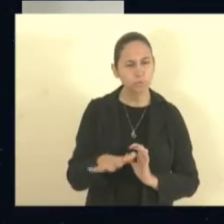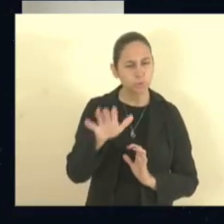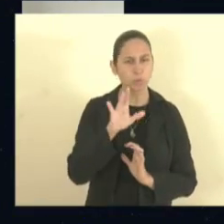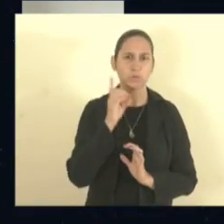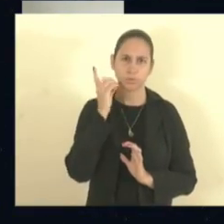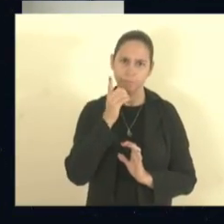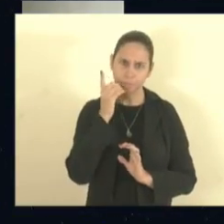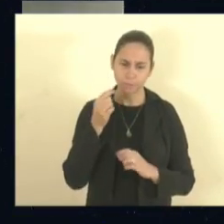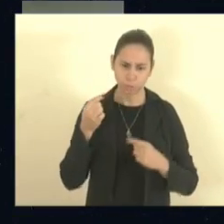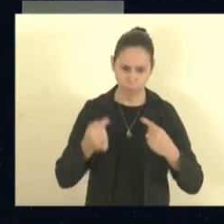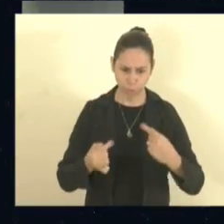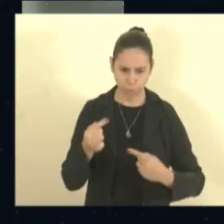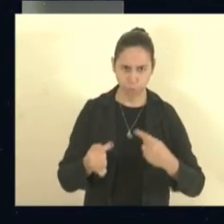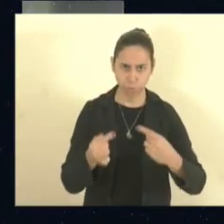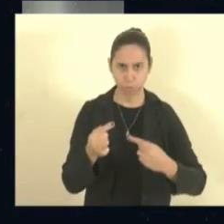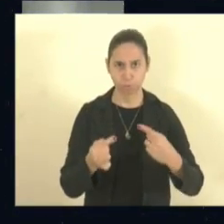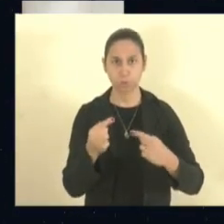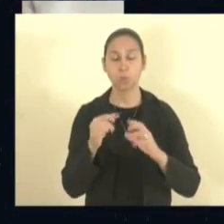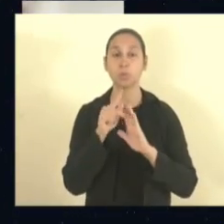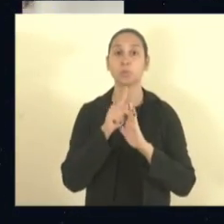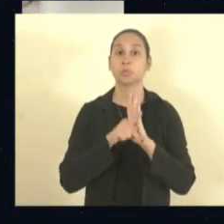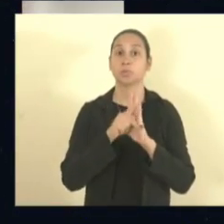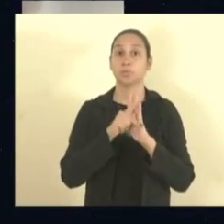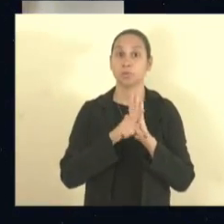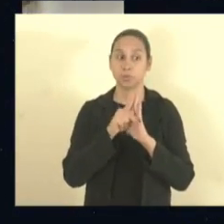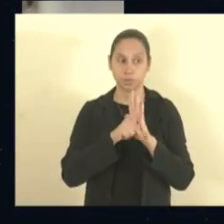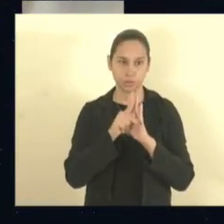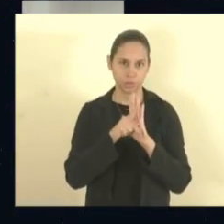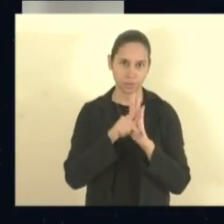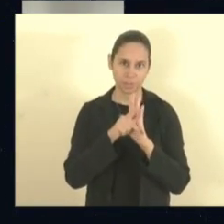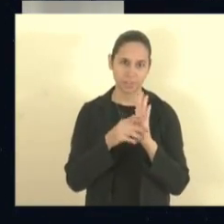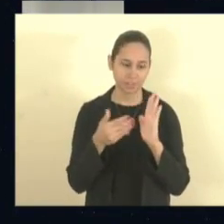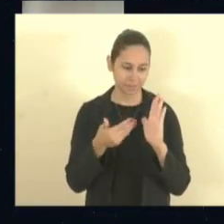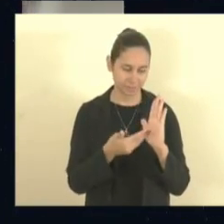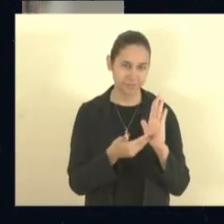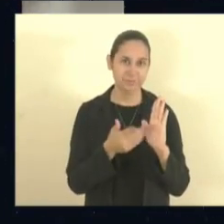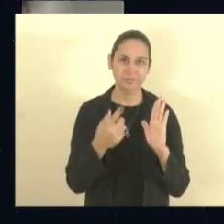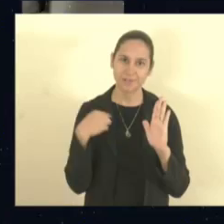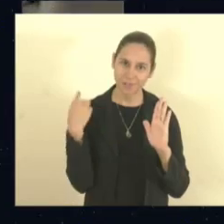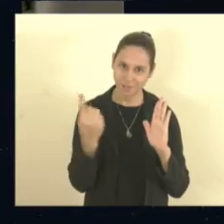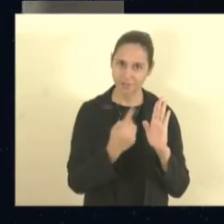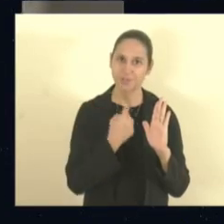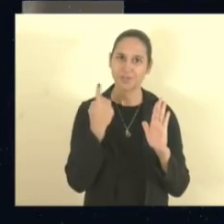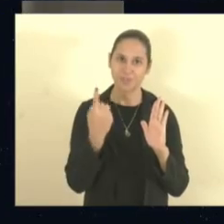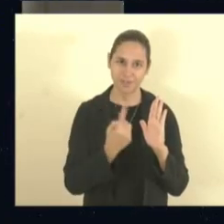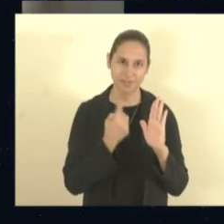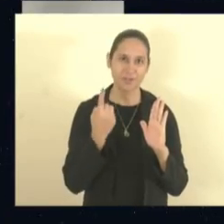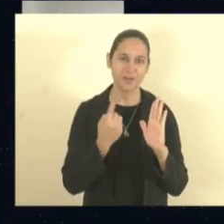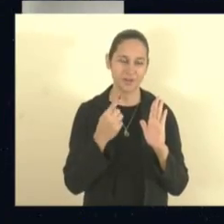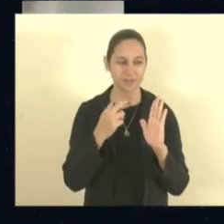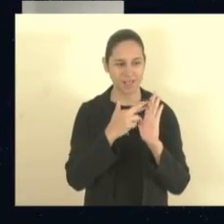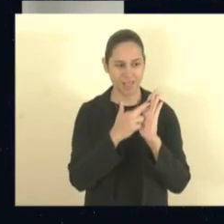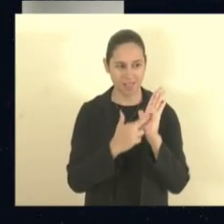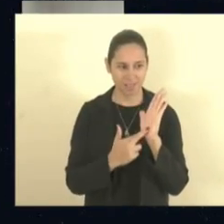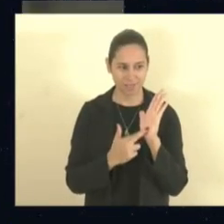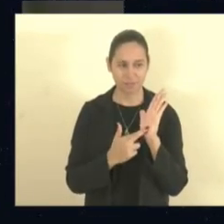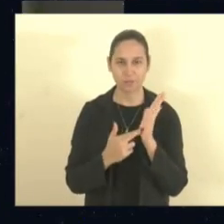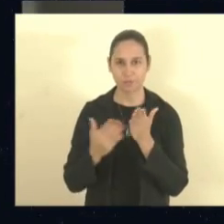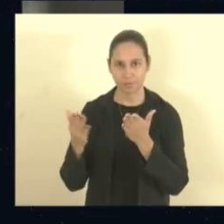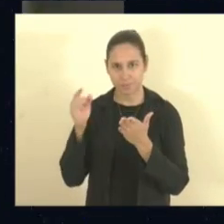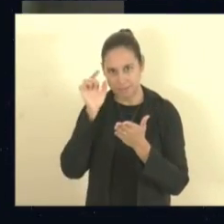na discussão do projeto que estamos nesse momento e Vossa Excelência está relatando.